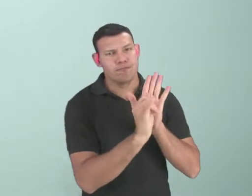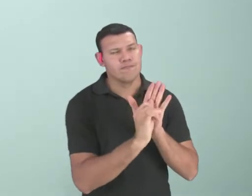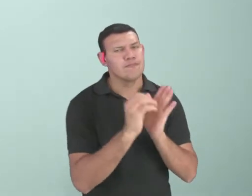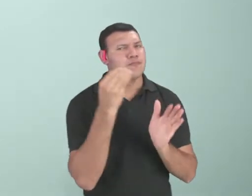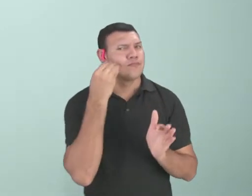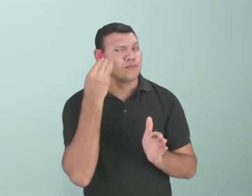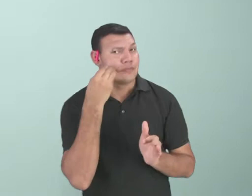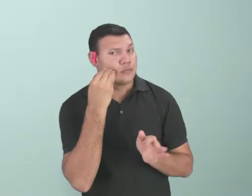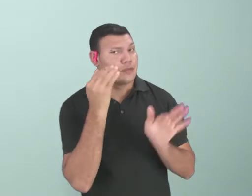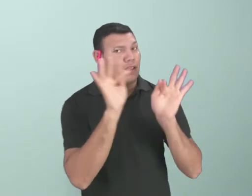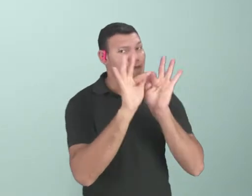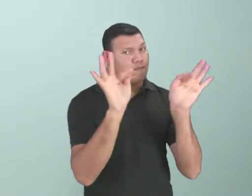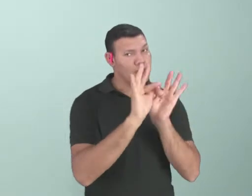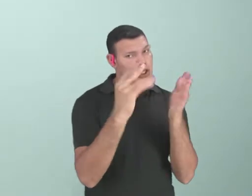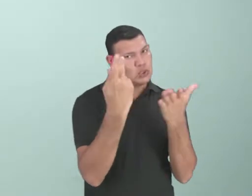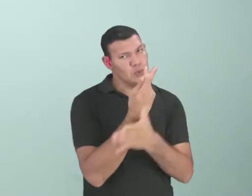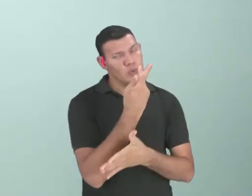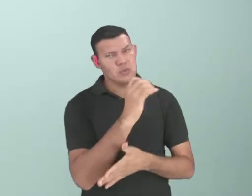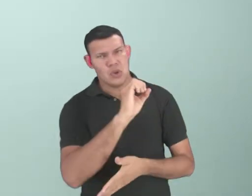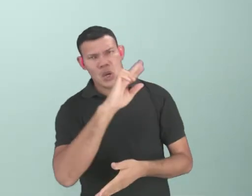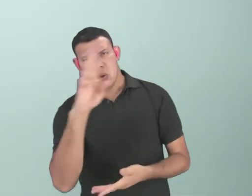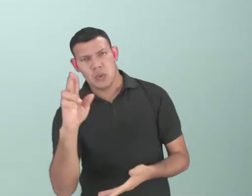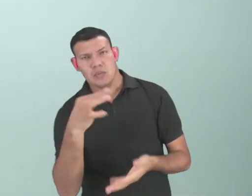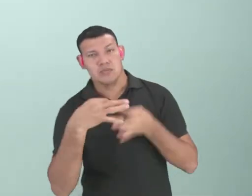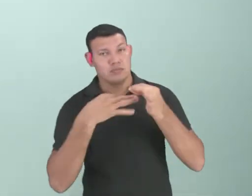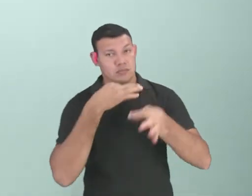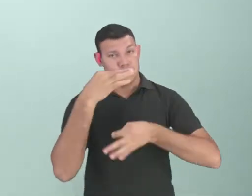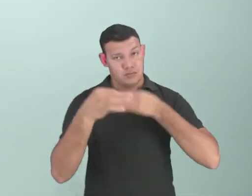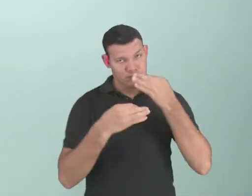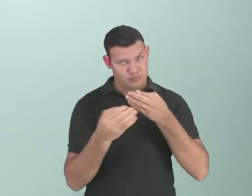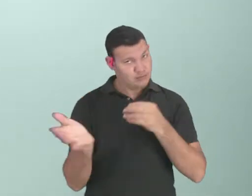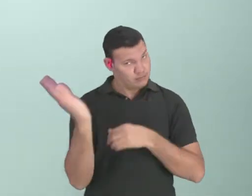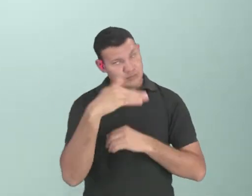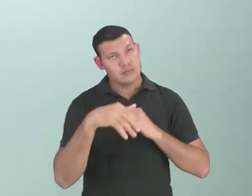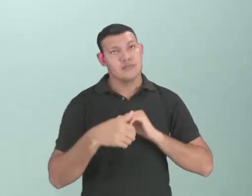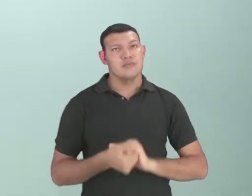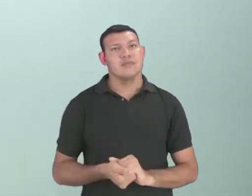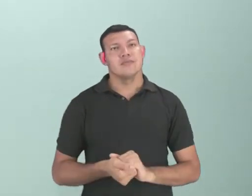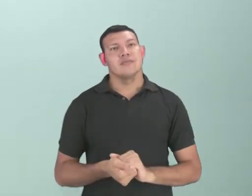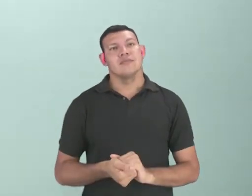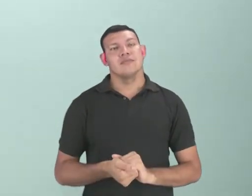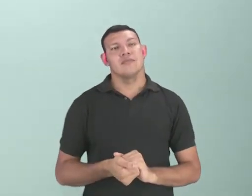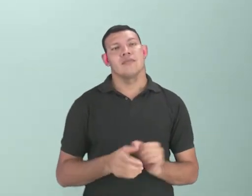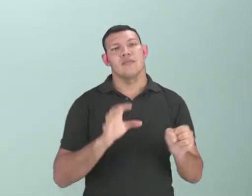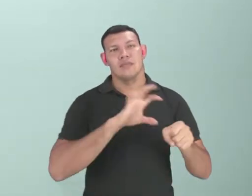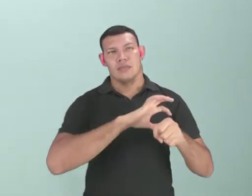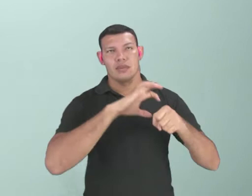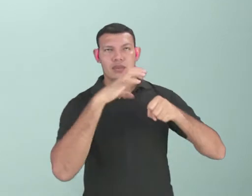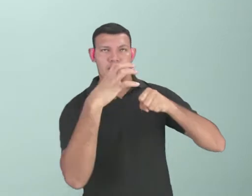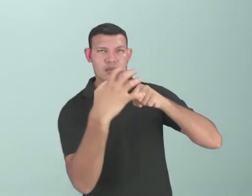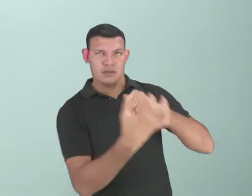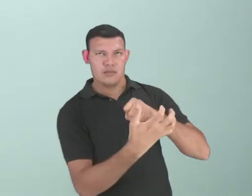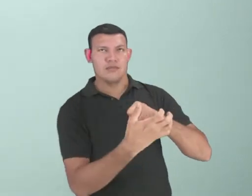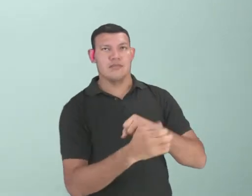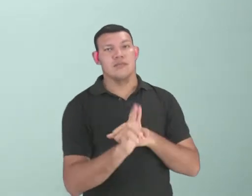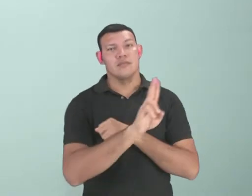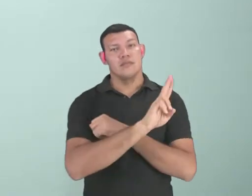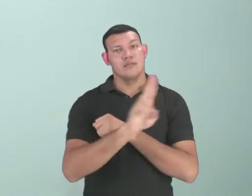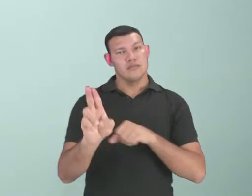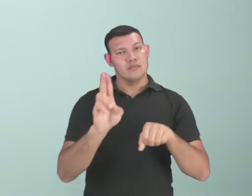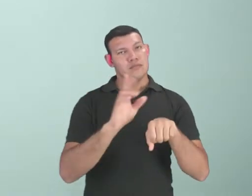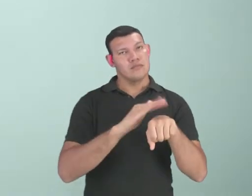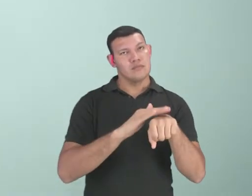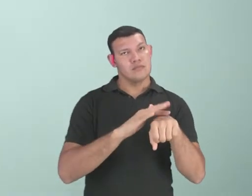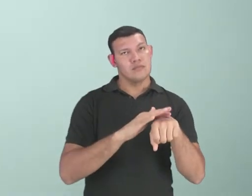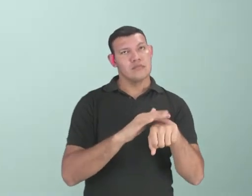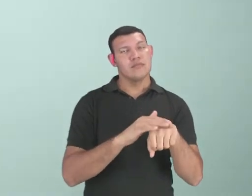se aquela frase é um fato ou se ele é uma opinião. Vamos lá. A primeira. A Covid-19 é o